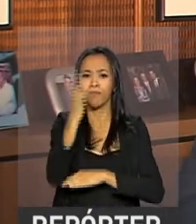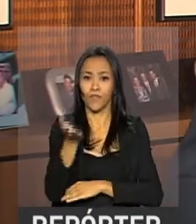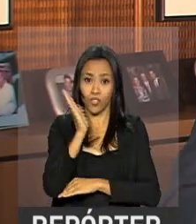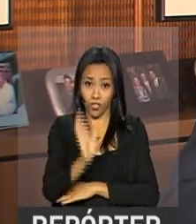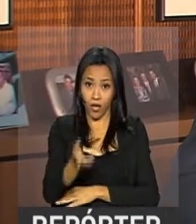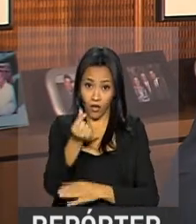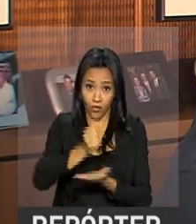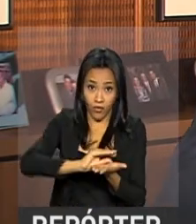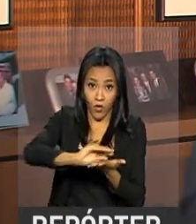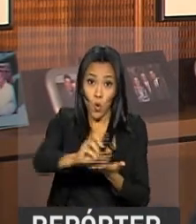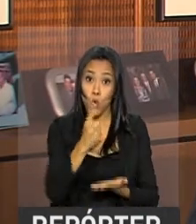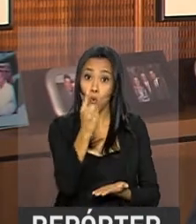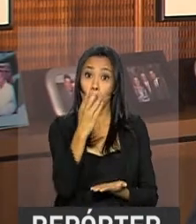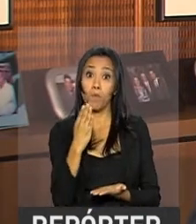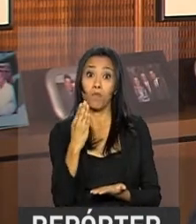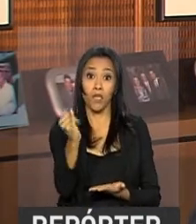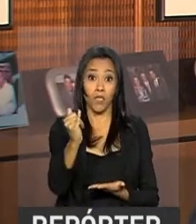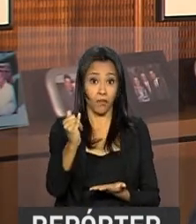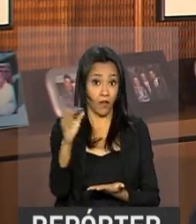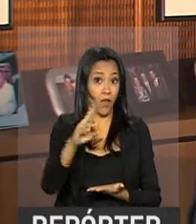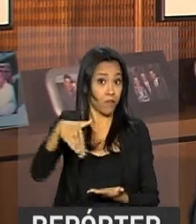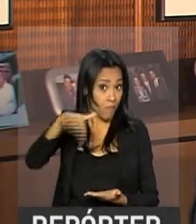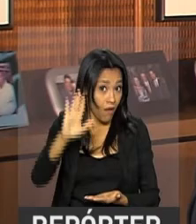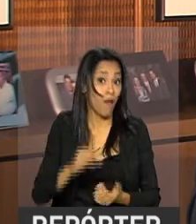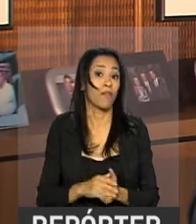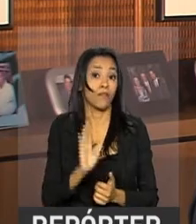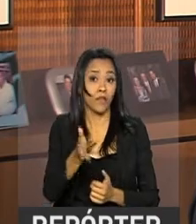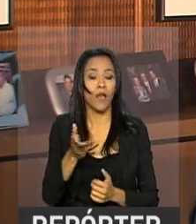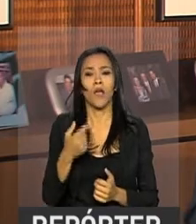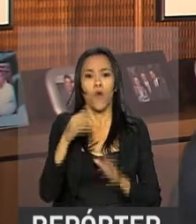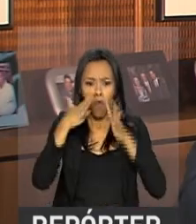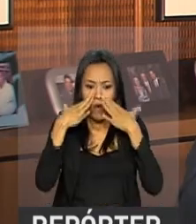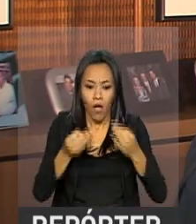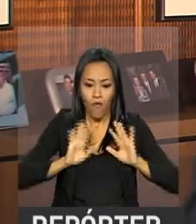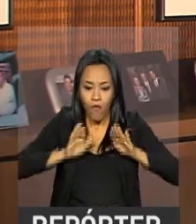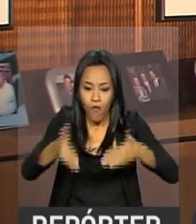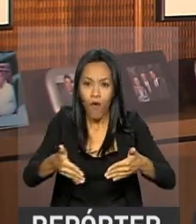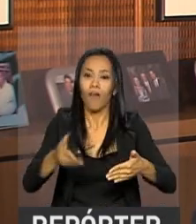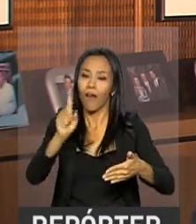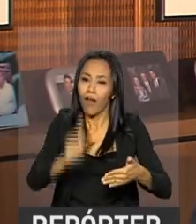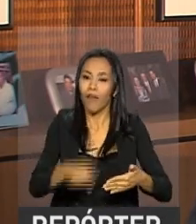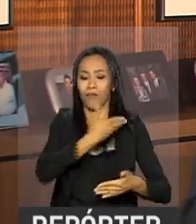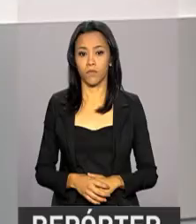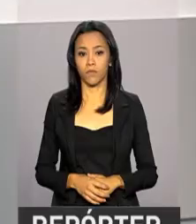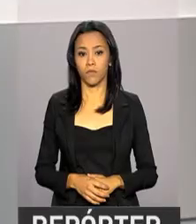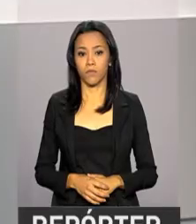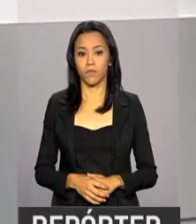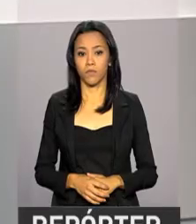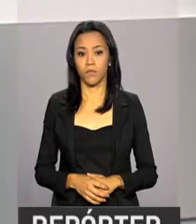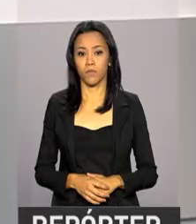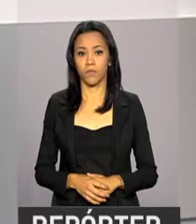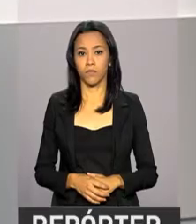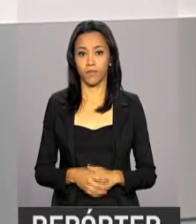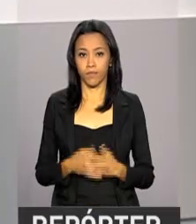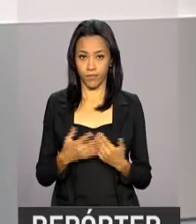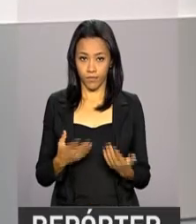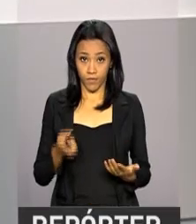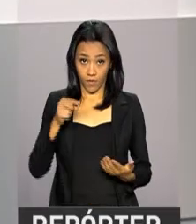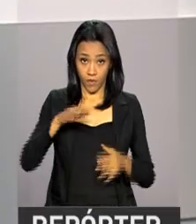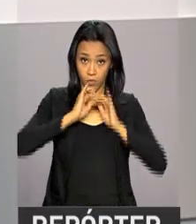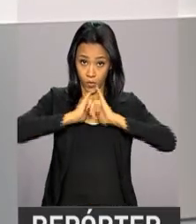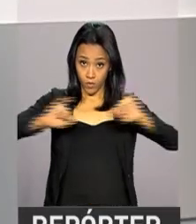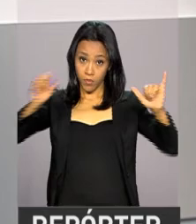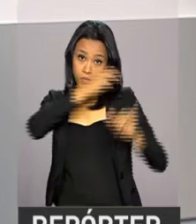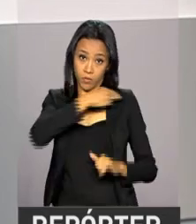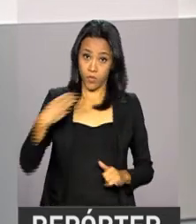investindo mais de 1 bilhão de reais priorizar a educação é obrigação do governo o pronunciamento do ministro